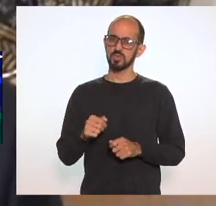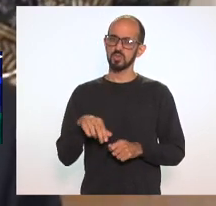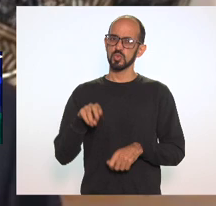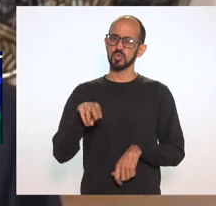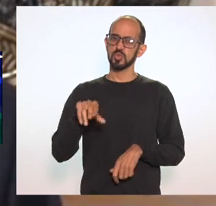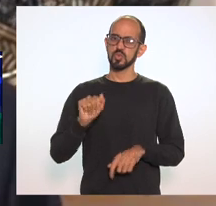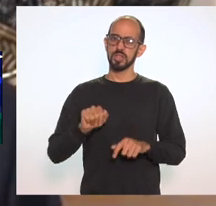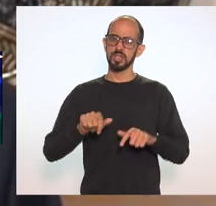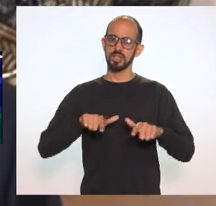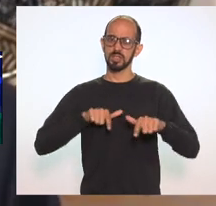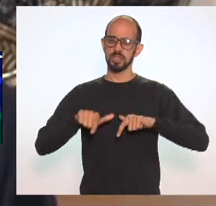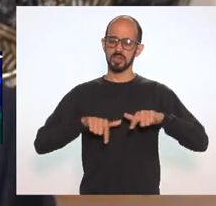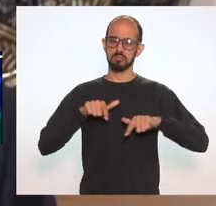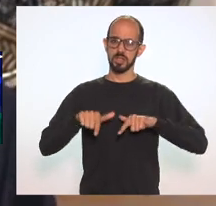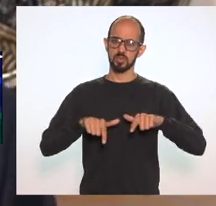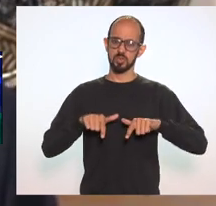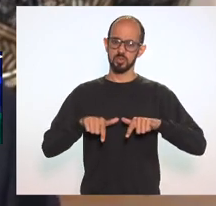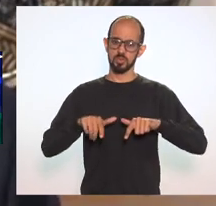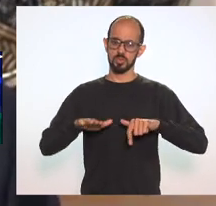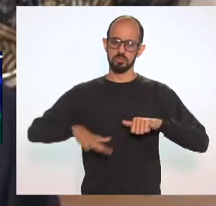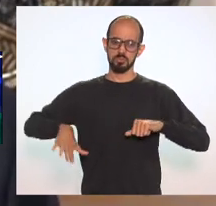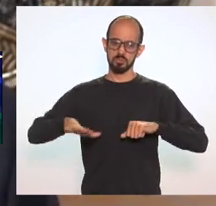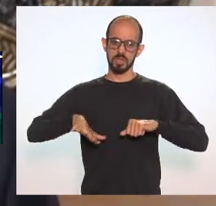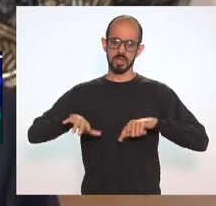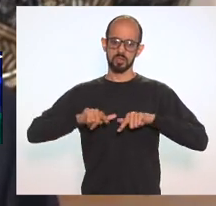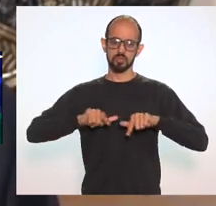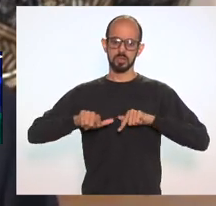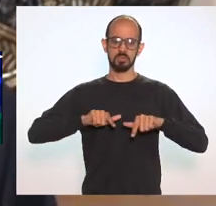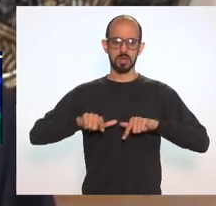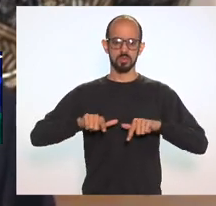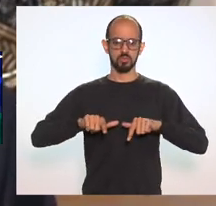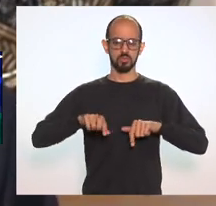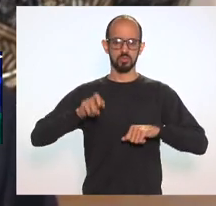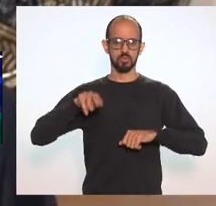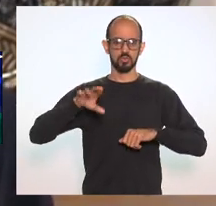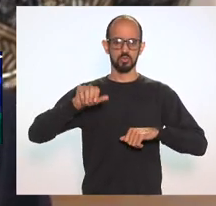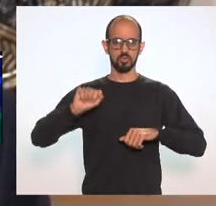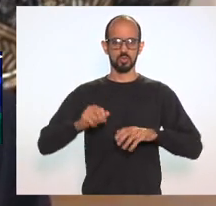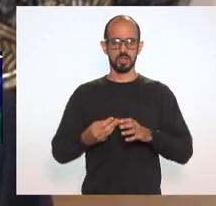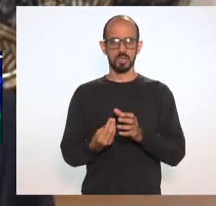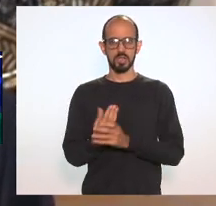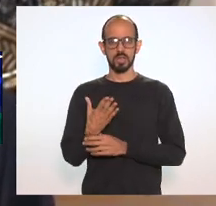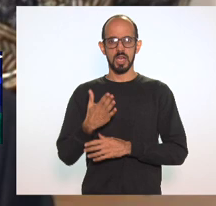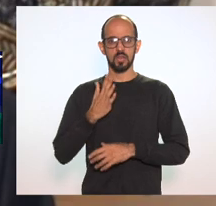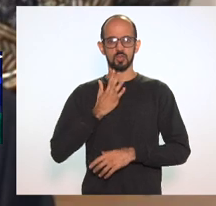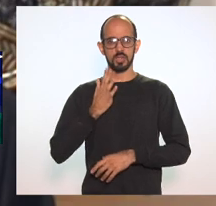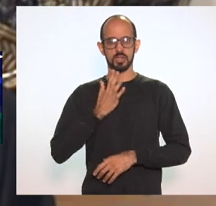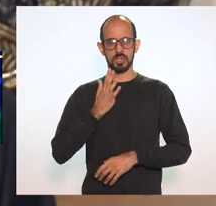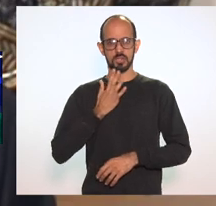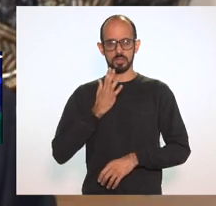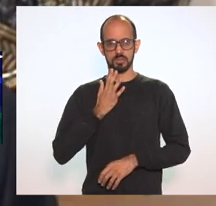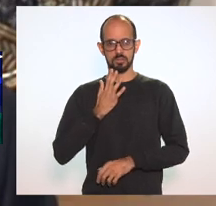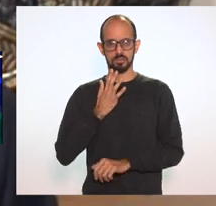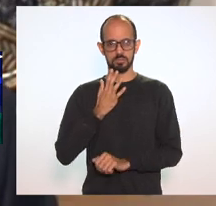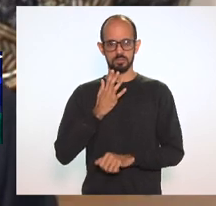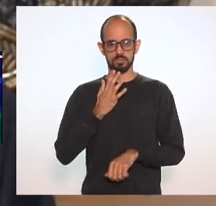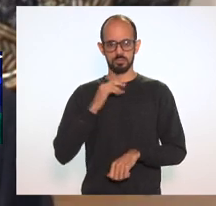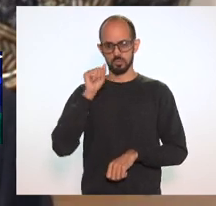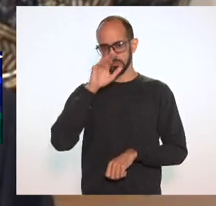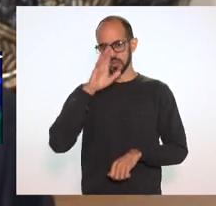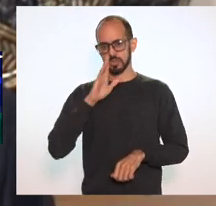trabalharam no mercado eu nunca geraram riqueza para o país eu